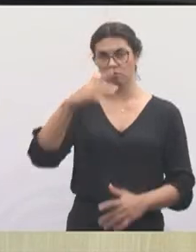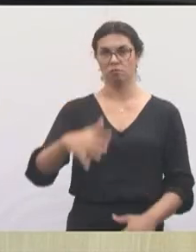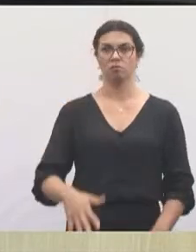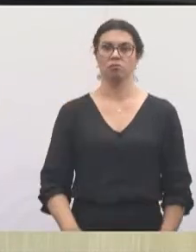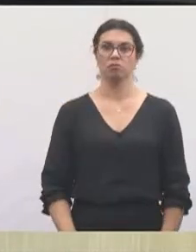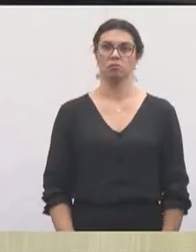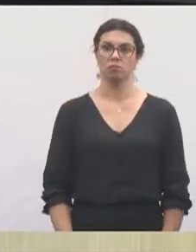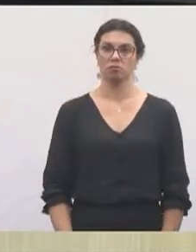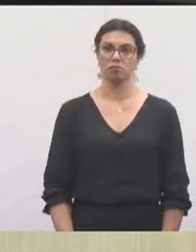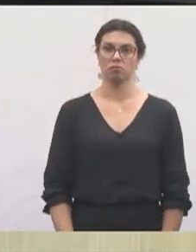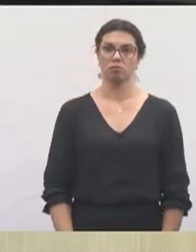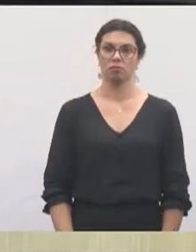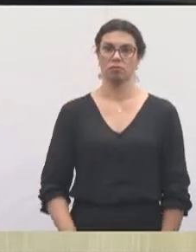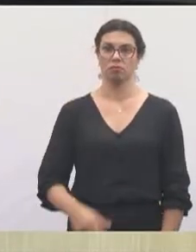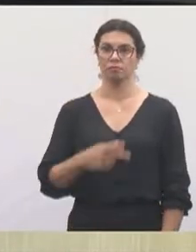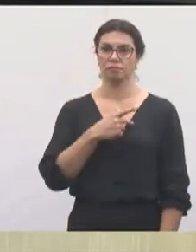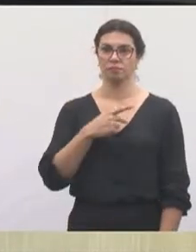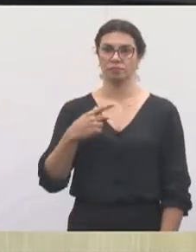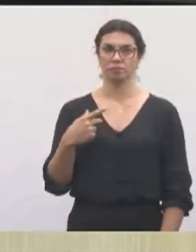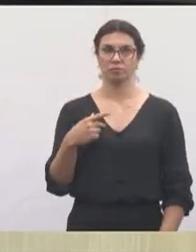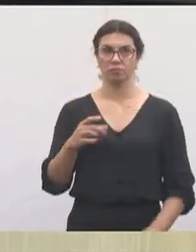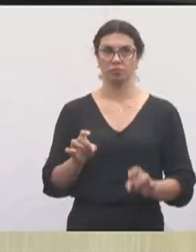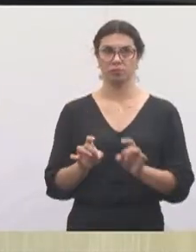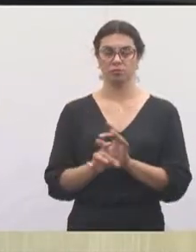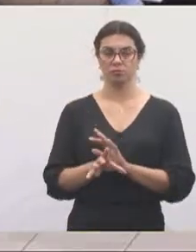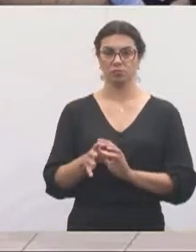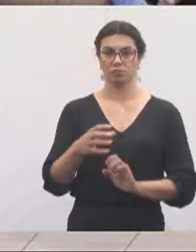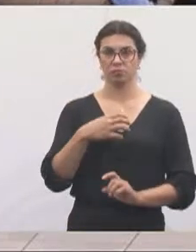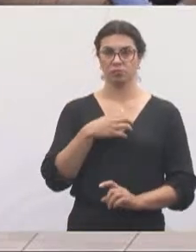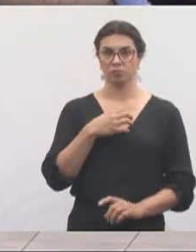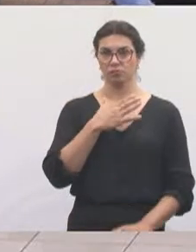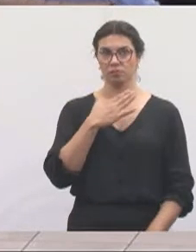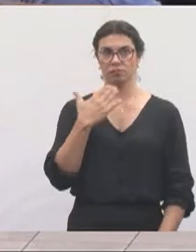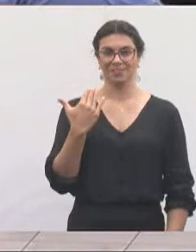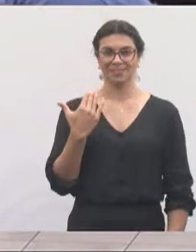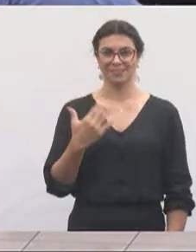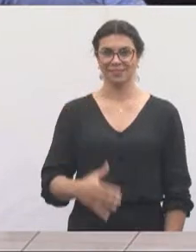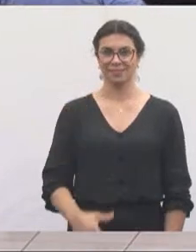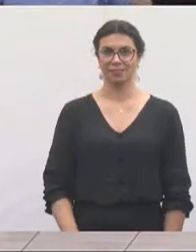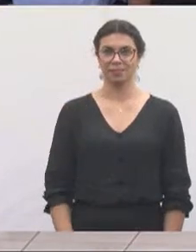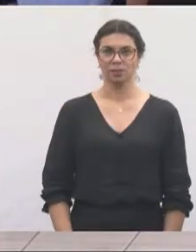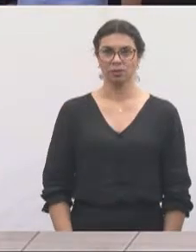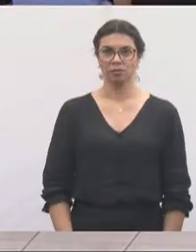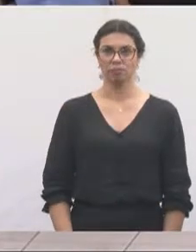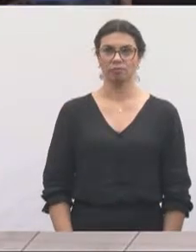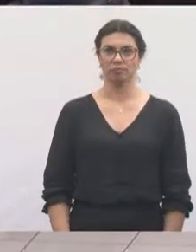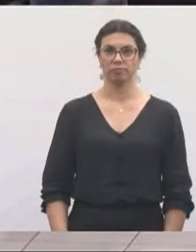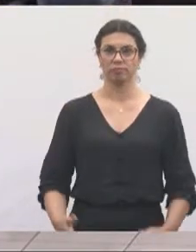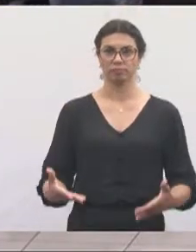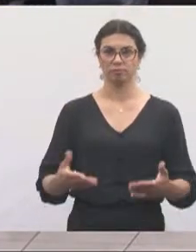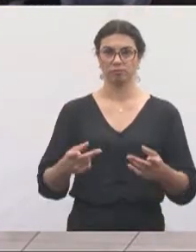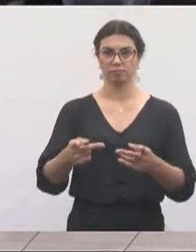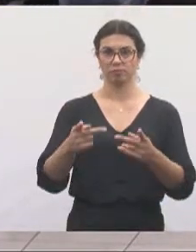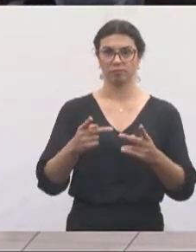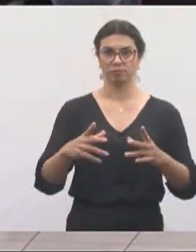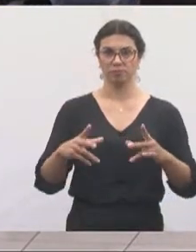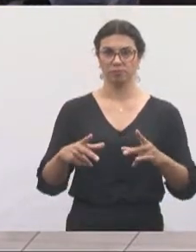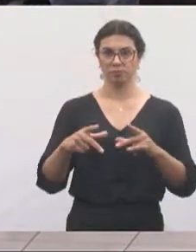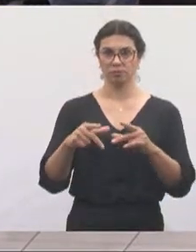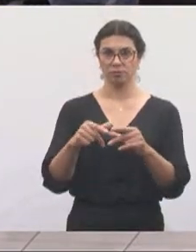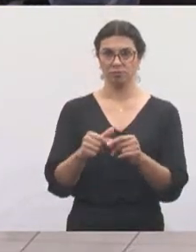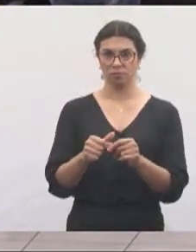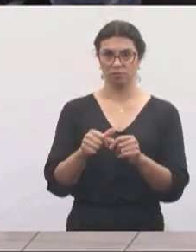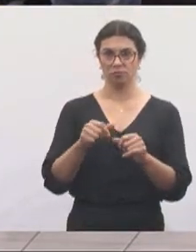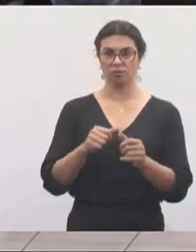Flávio senhor presidente não temos mais votos de pesar em memória dos entes queridos convido a todos para que façamos